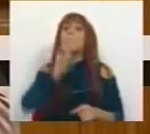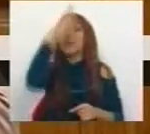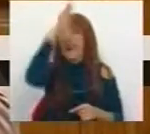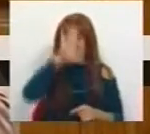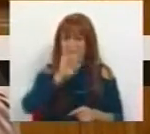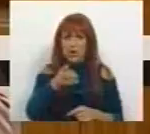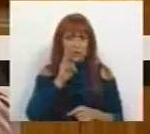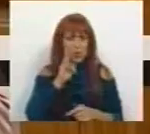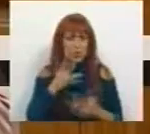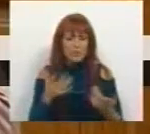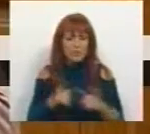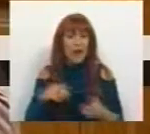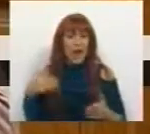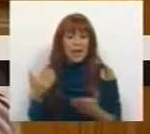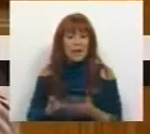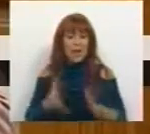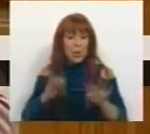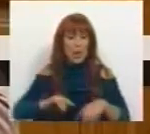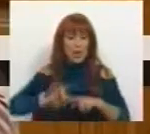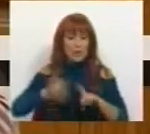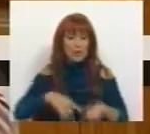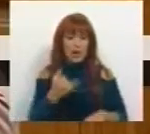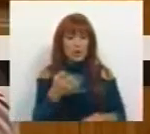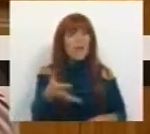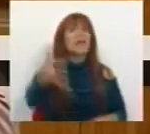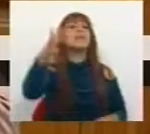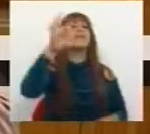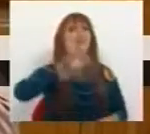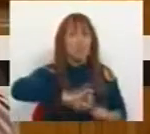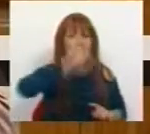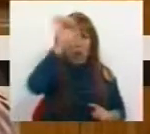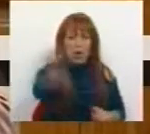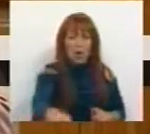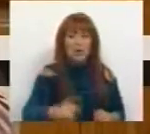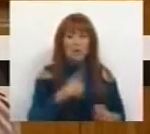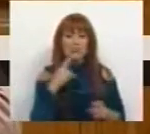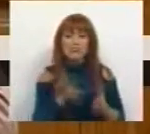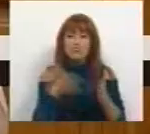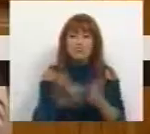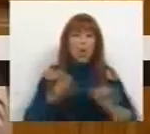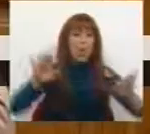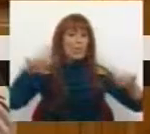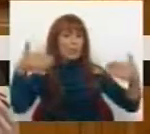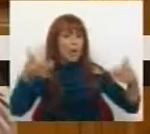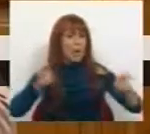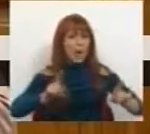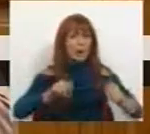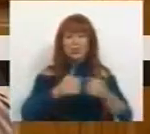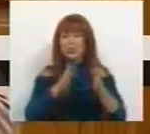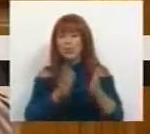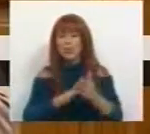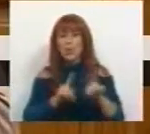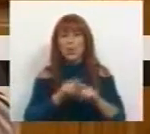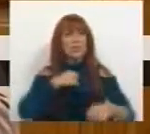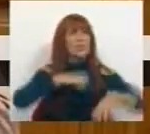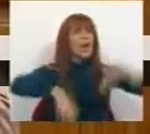Primeiro-Ministro, peço desculpa, é que até o final do ano de 2018, todo o conjunto, prioritário ou não, todo o